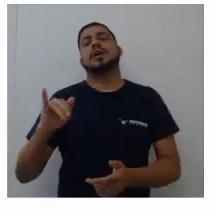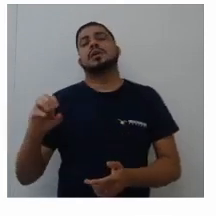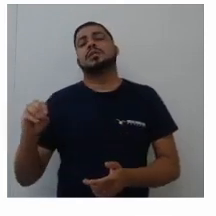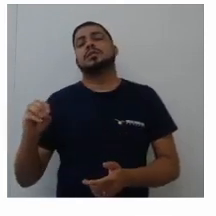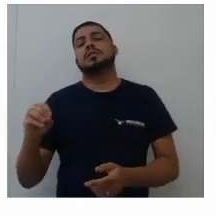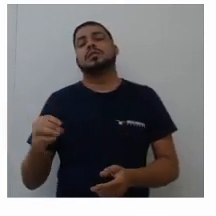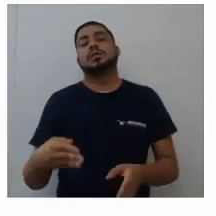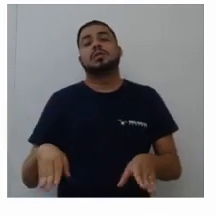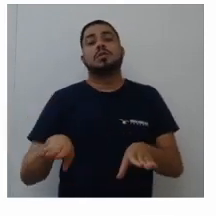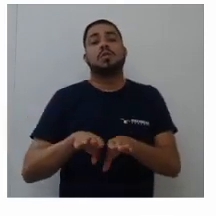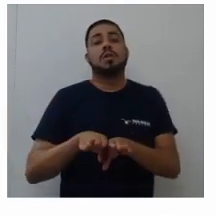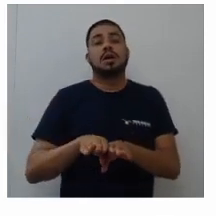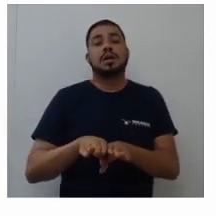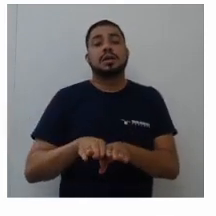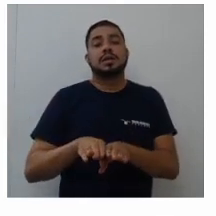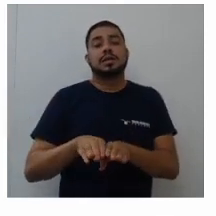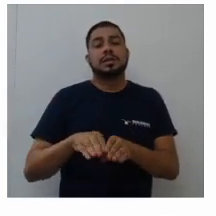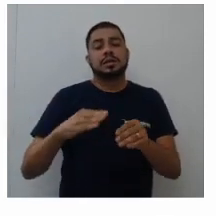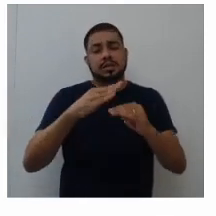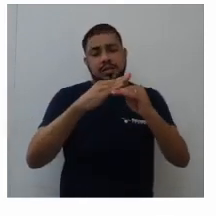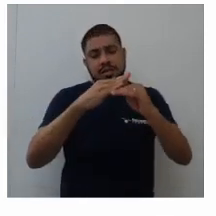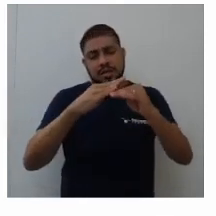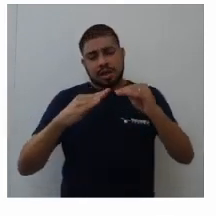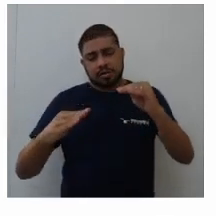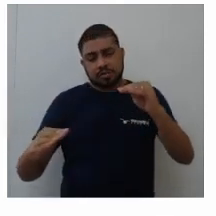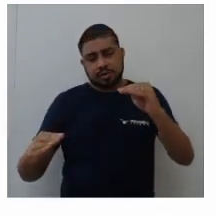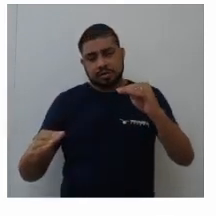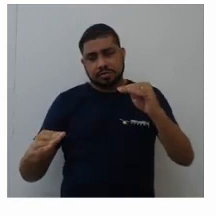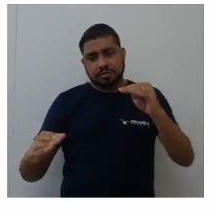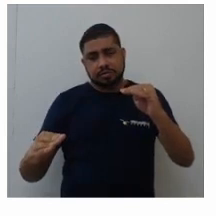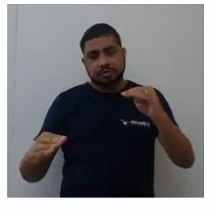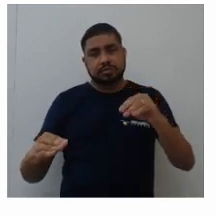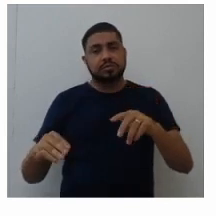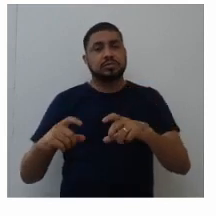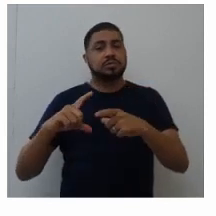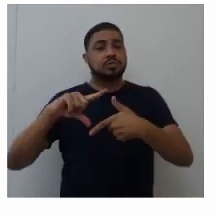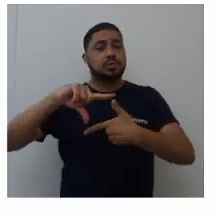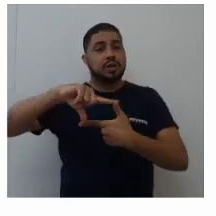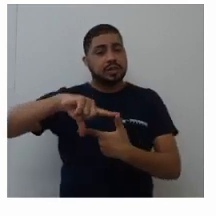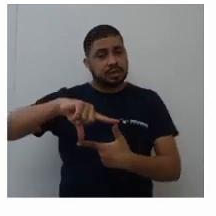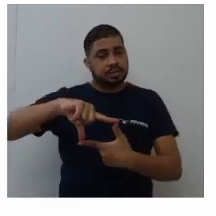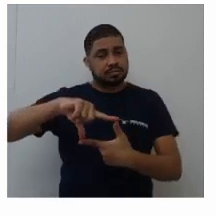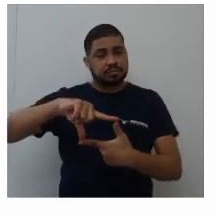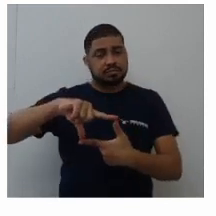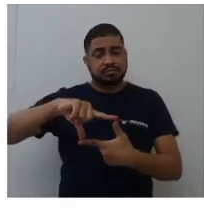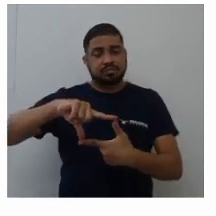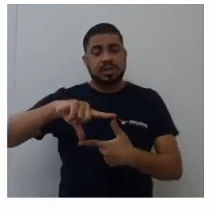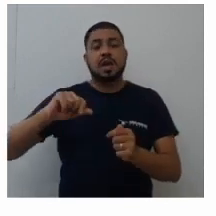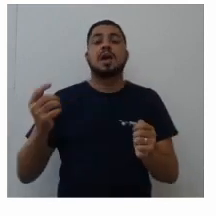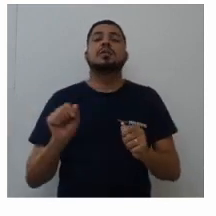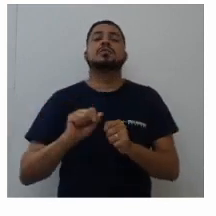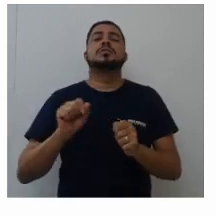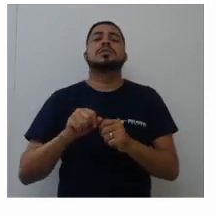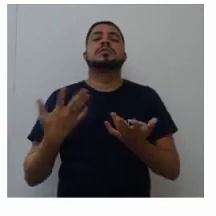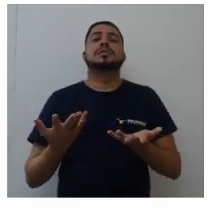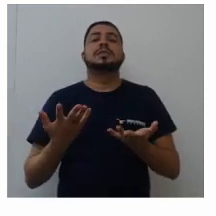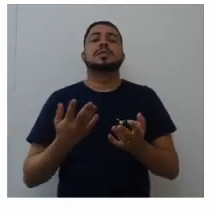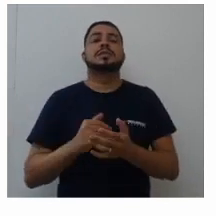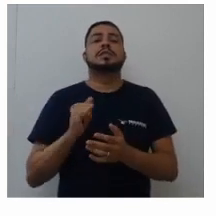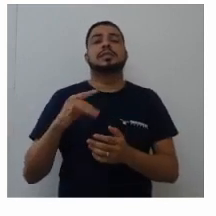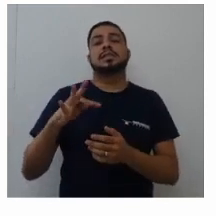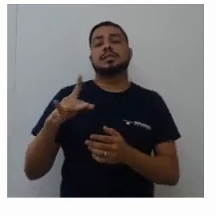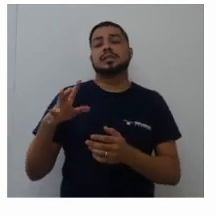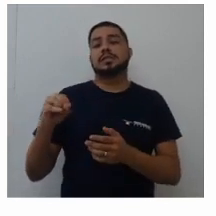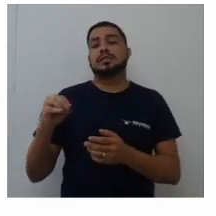à diagonal, aquela parte inclinada do quadrado. Aí o que é que acontece? A intersecção